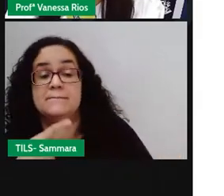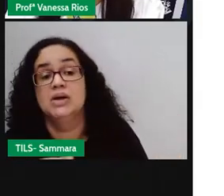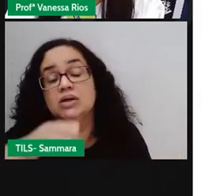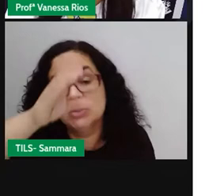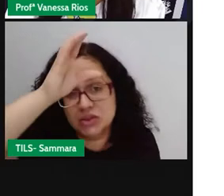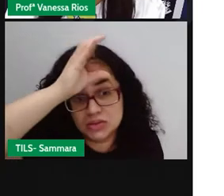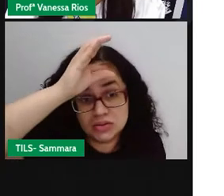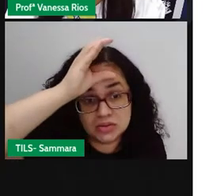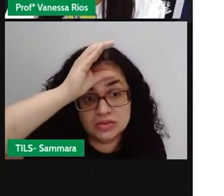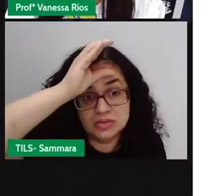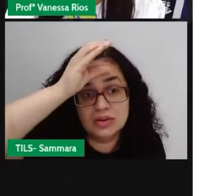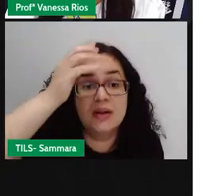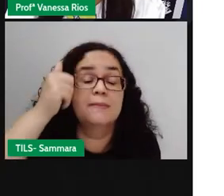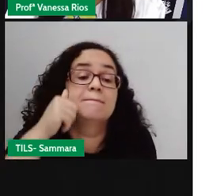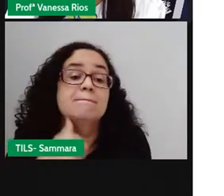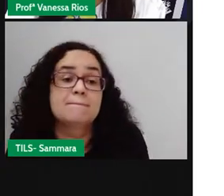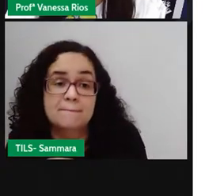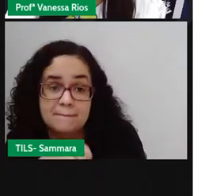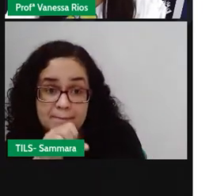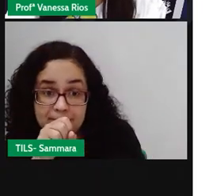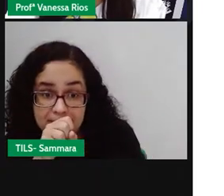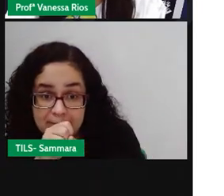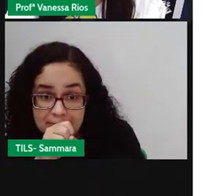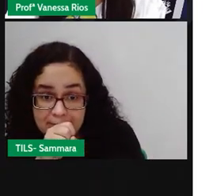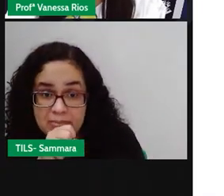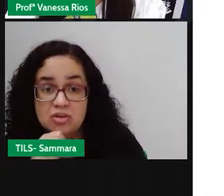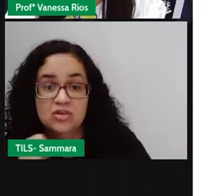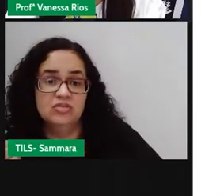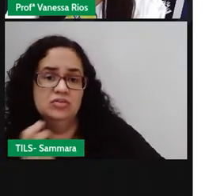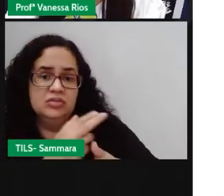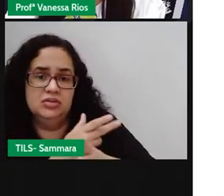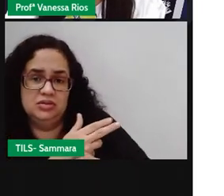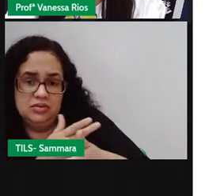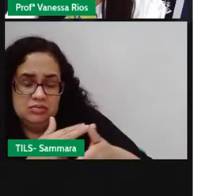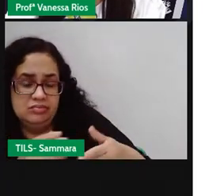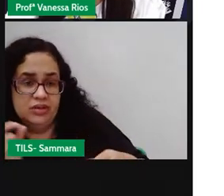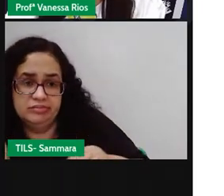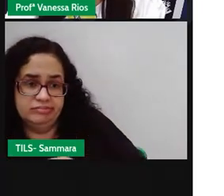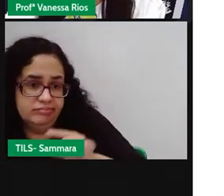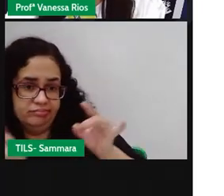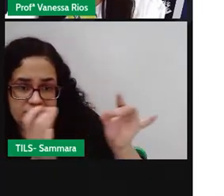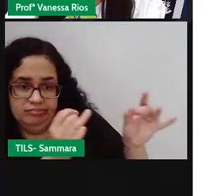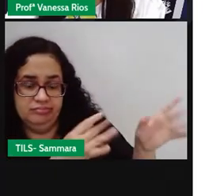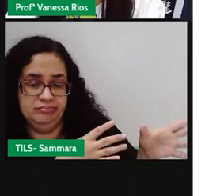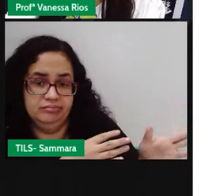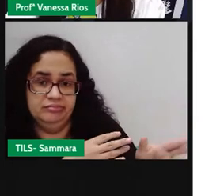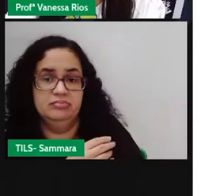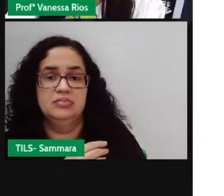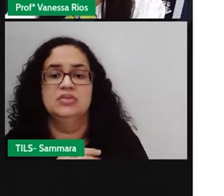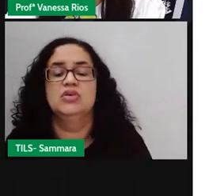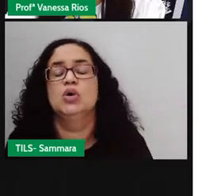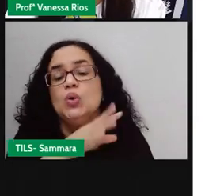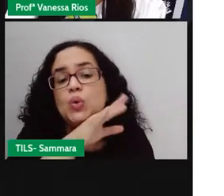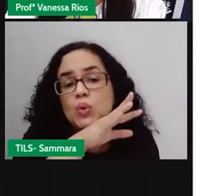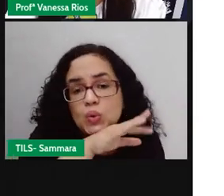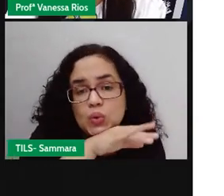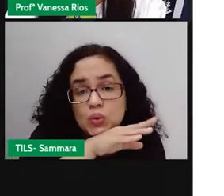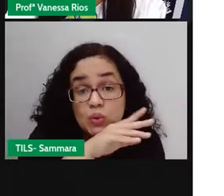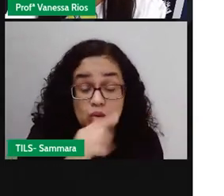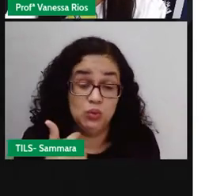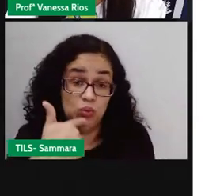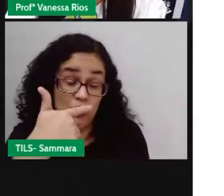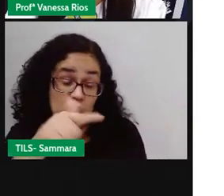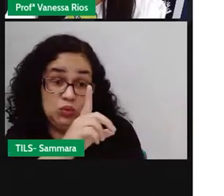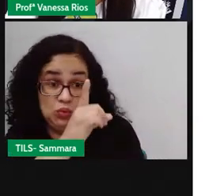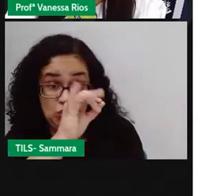tia. A mãe dela apresentou um bocado de motivos para ela desistir, porém foi inútil. No